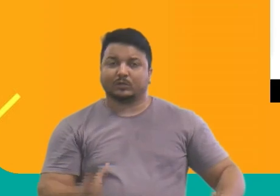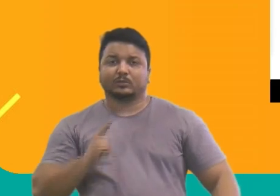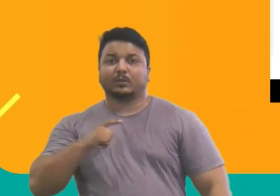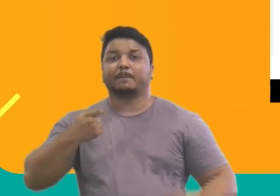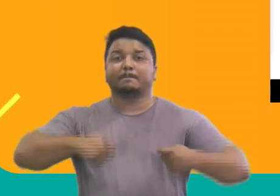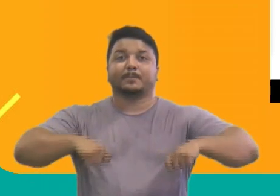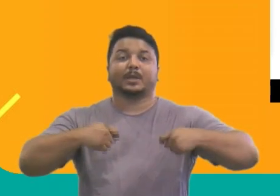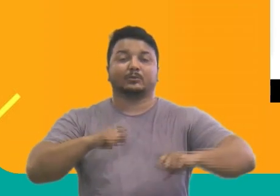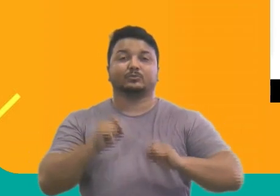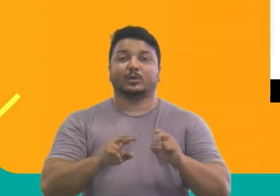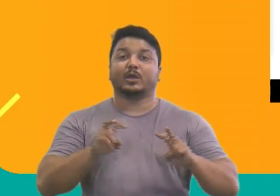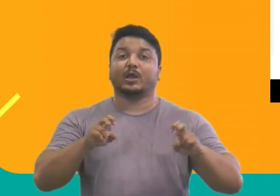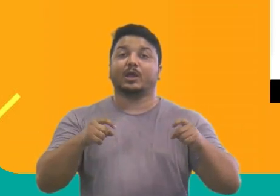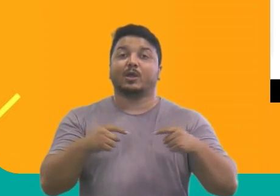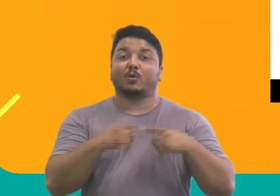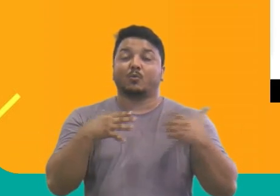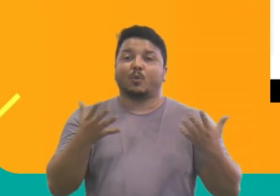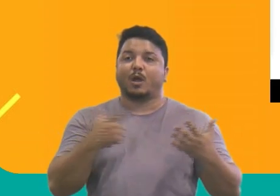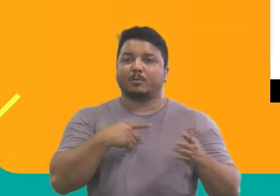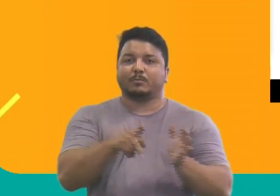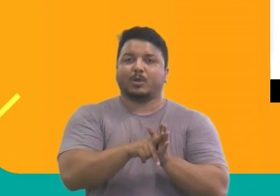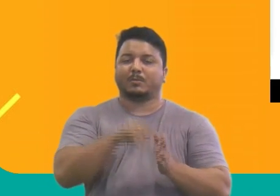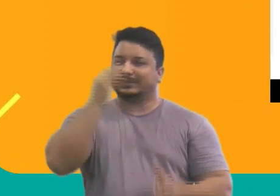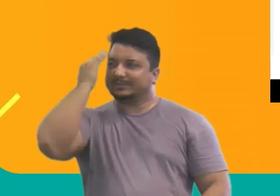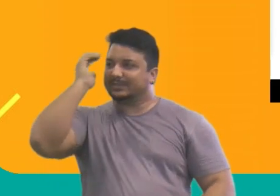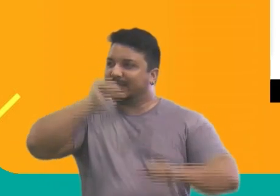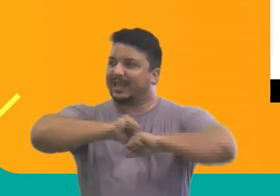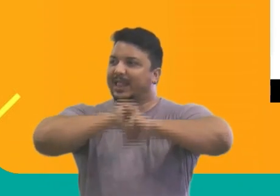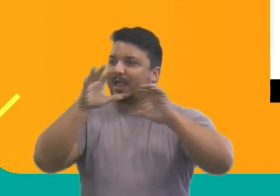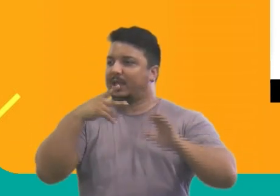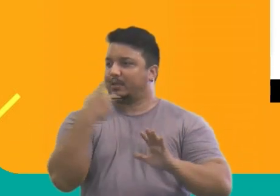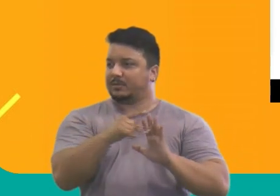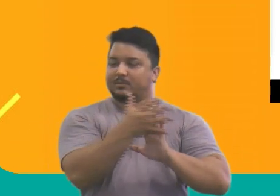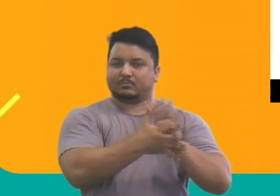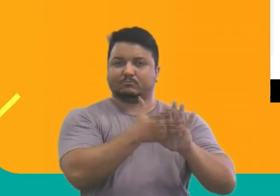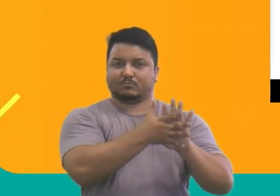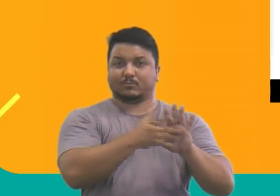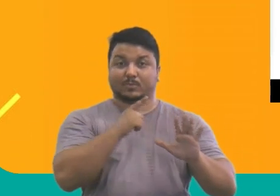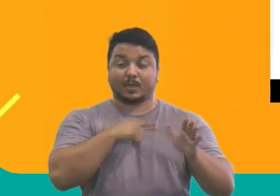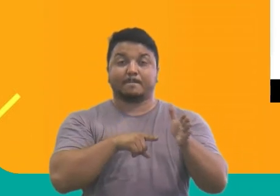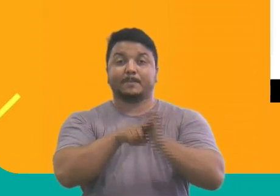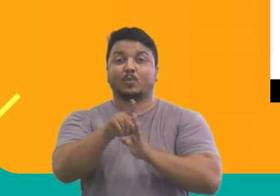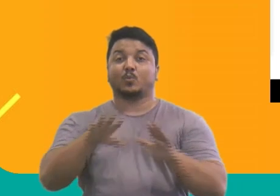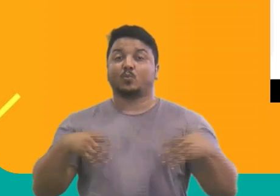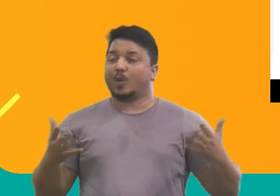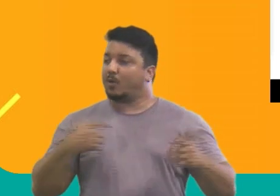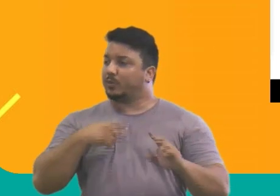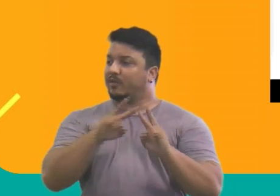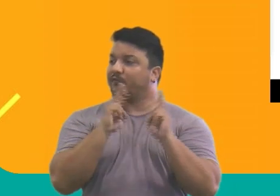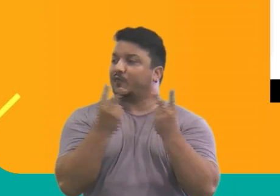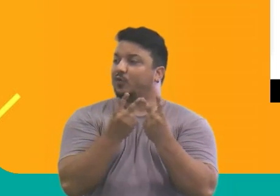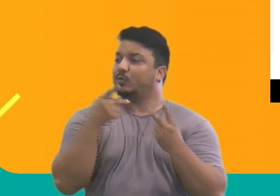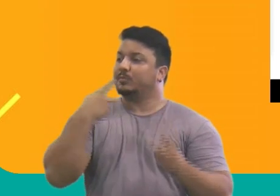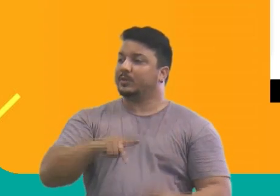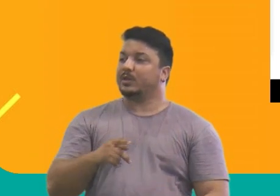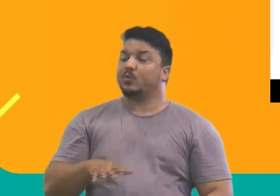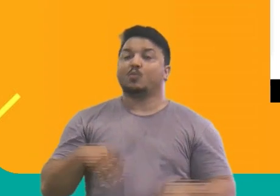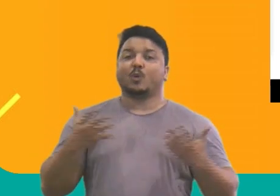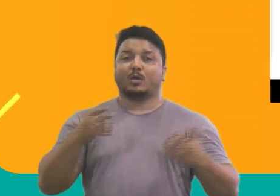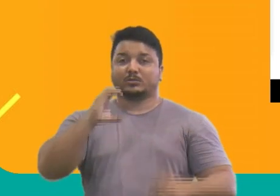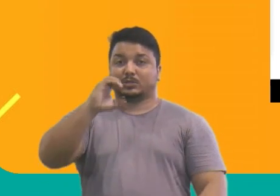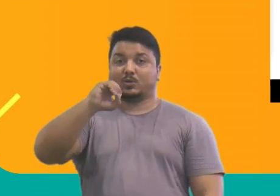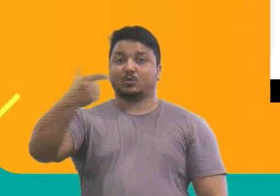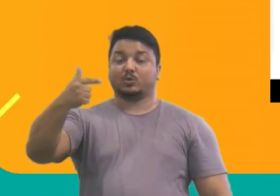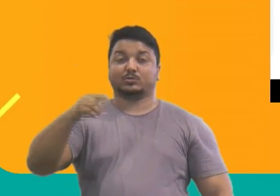precisamos trabalhar a ideia de interpretação. A pergunta realizada é, que volume em litros de CO2?